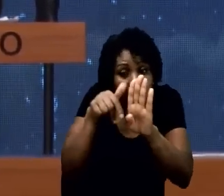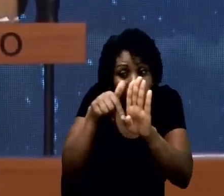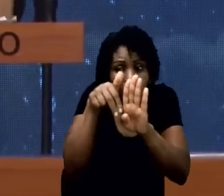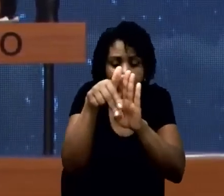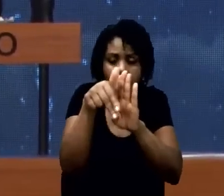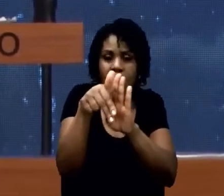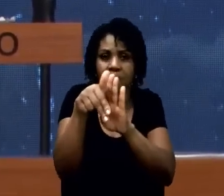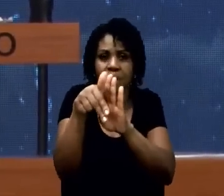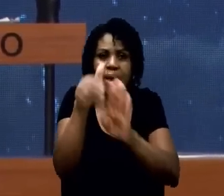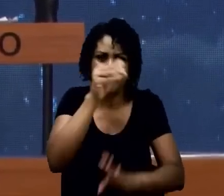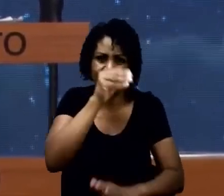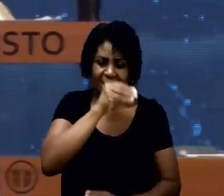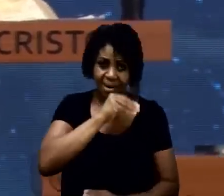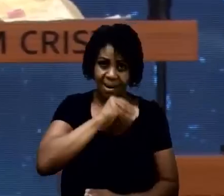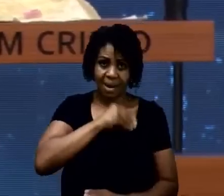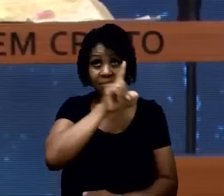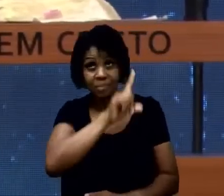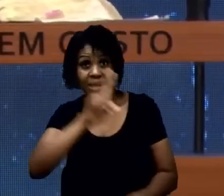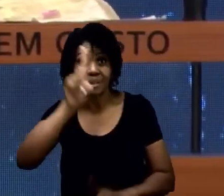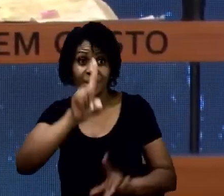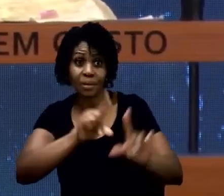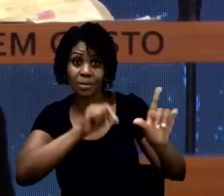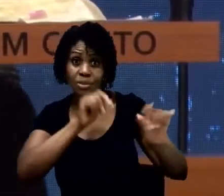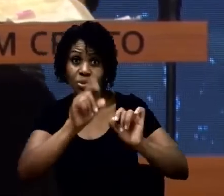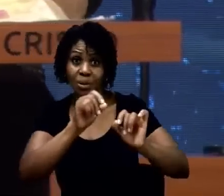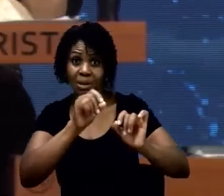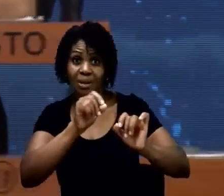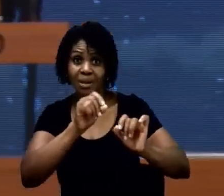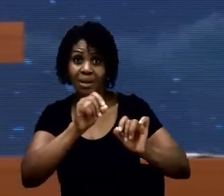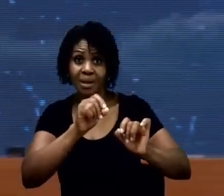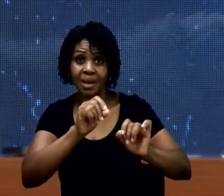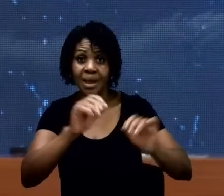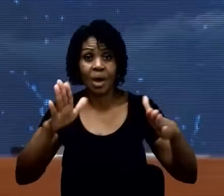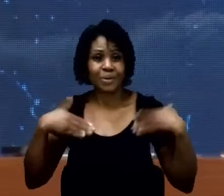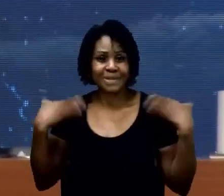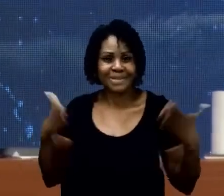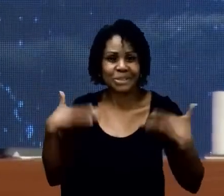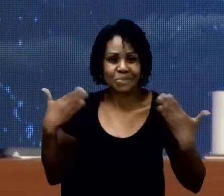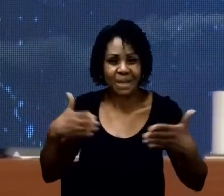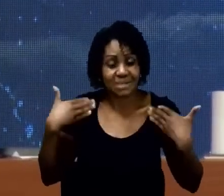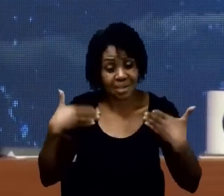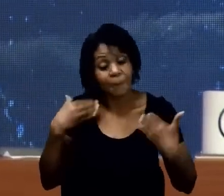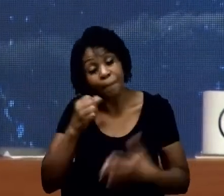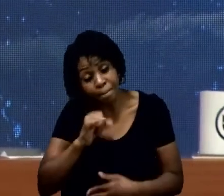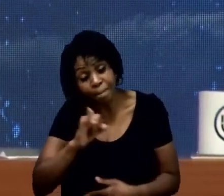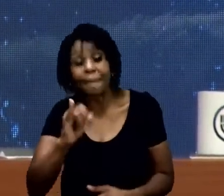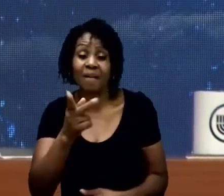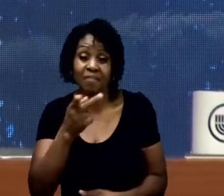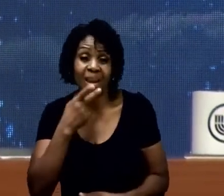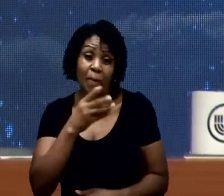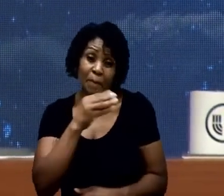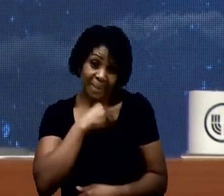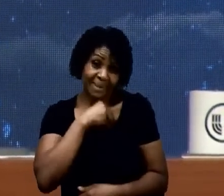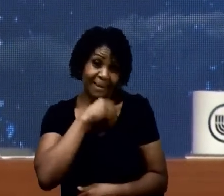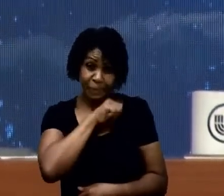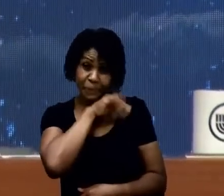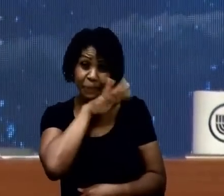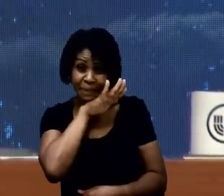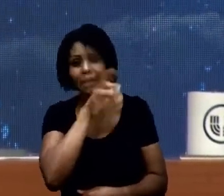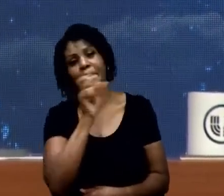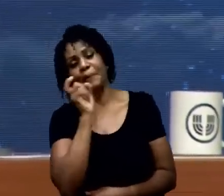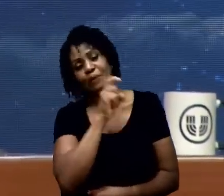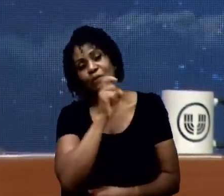entre o pecado e Deus. Você tem, sabe, os prazeres. Se eu disser para você que o pecado é ruim. Eu vou estar